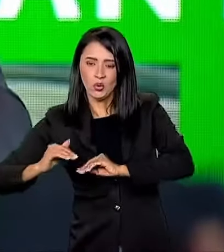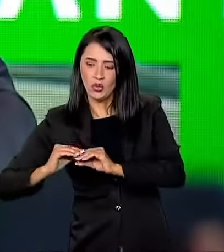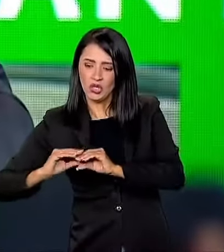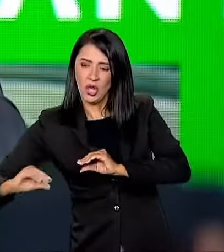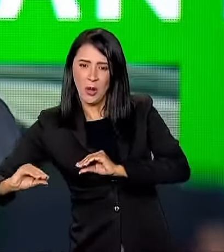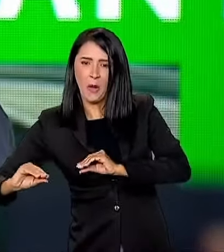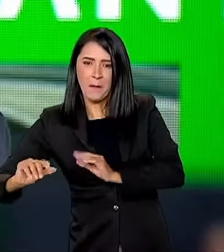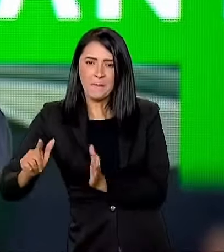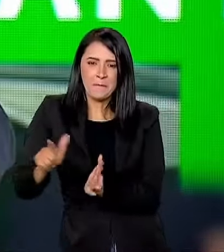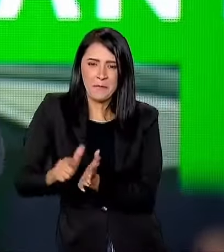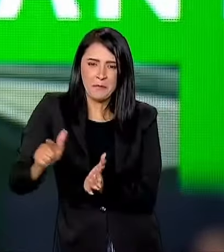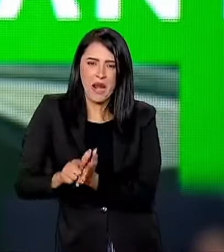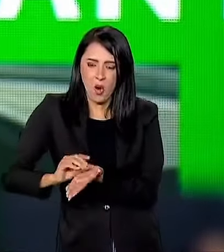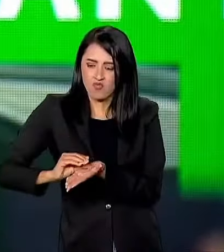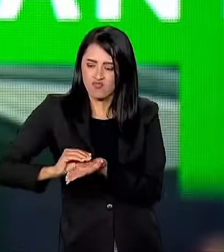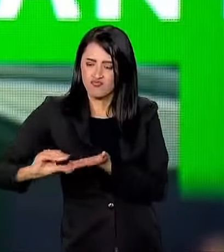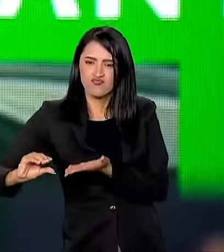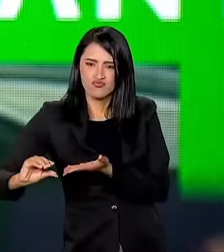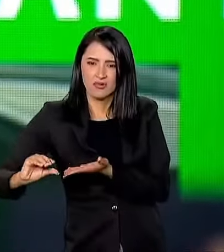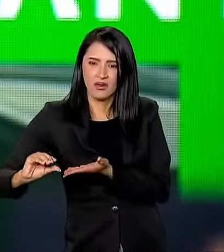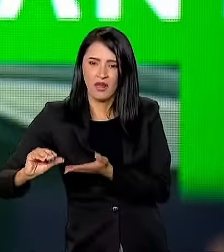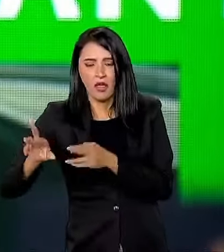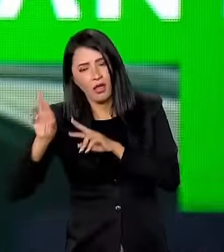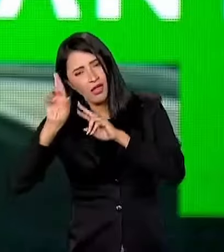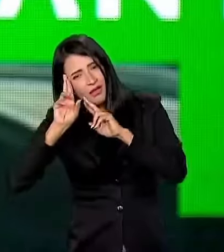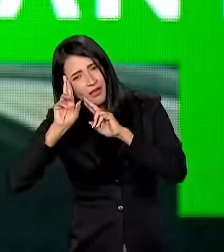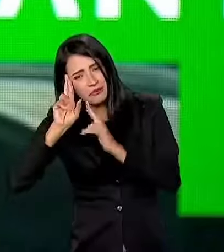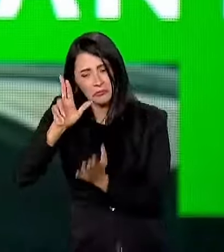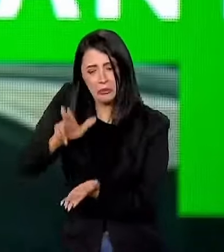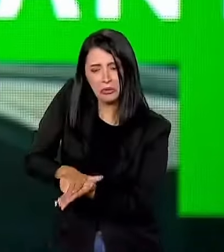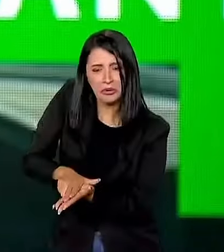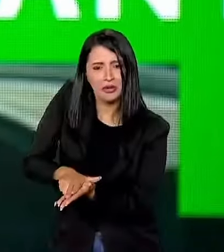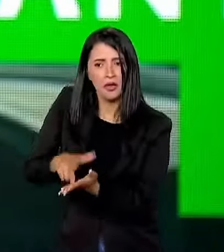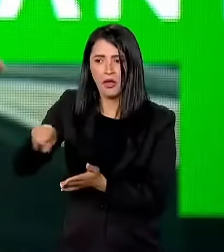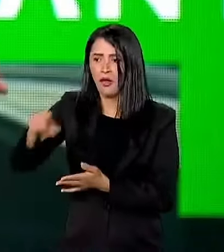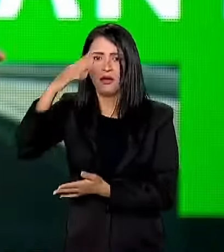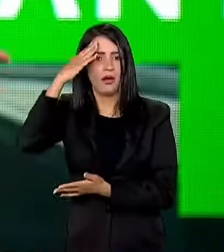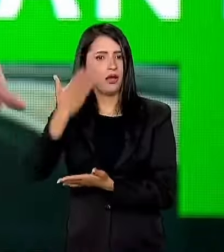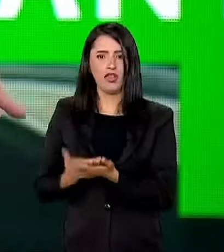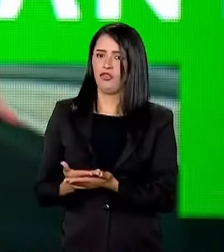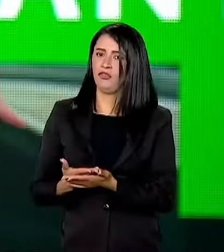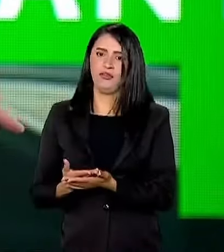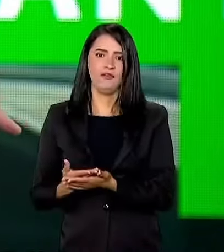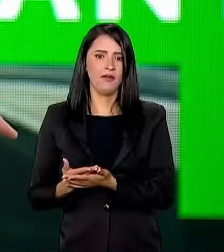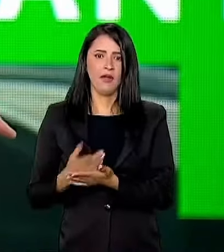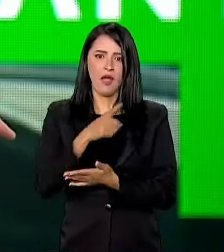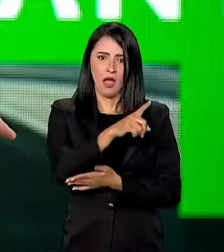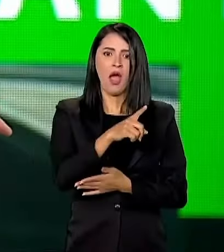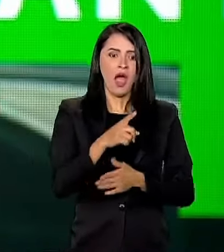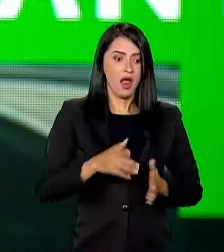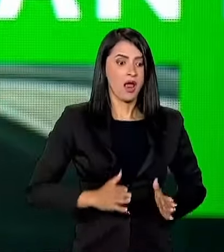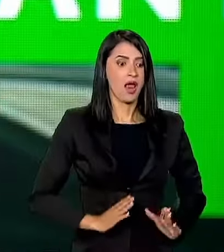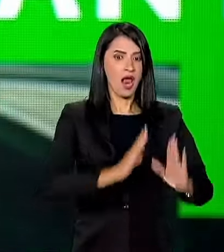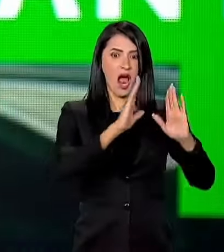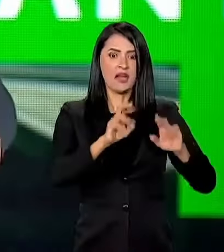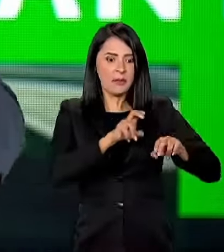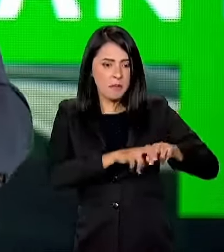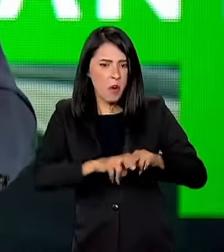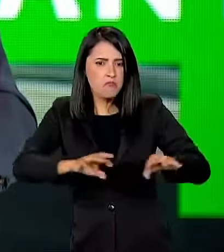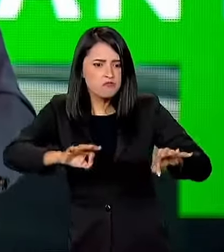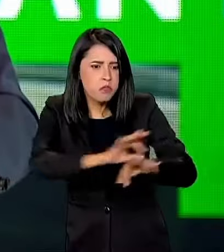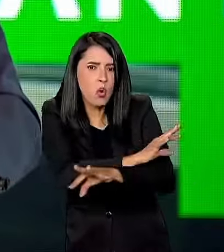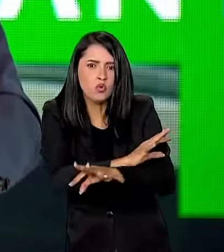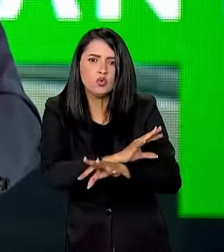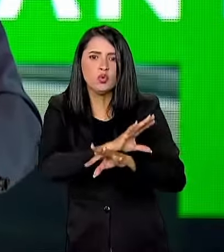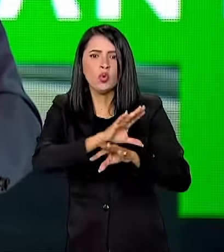num papelão. Ou seja, ninguém acreditava. A gente deu uma casa mobiliada para ela. Deu uma casa